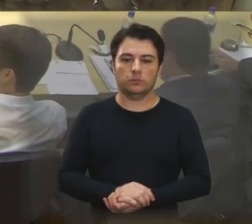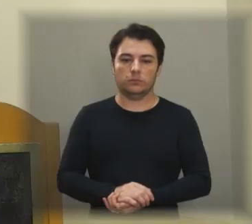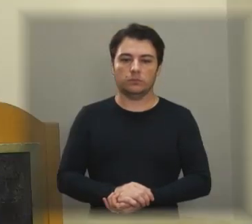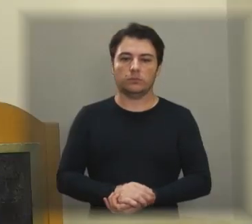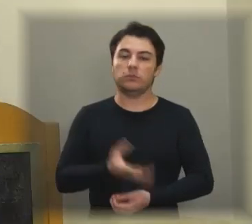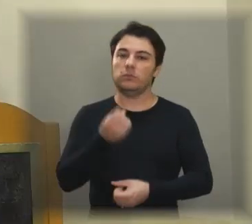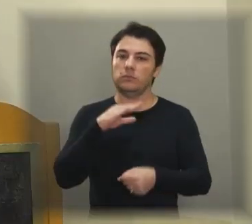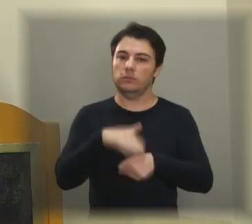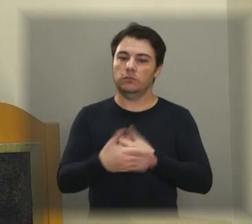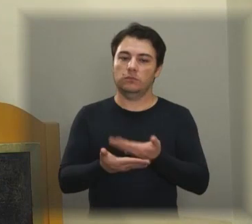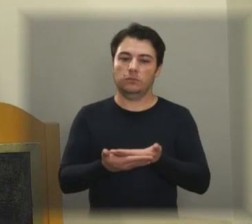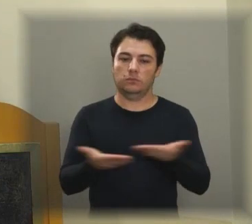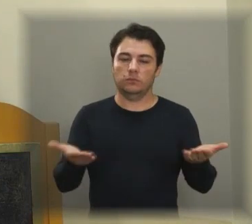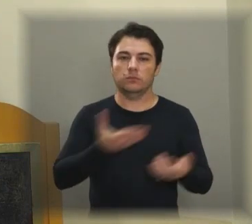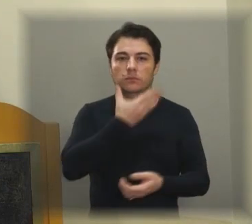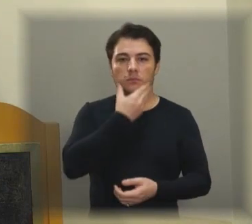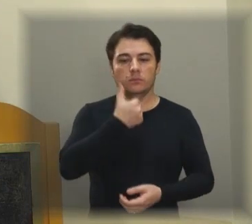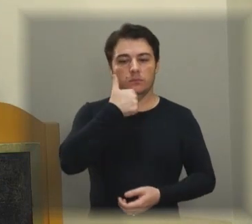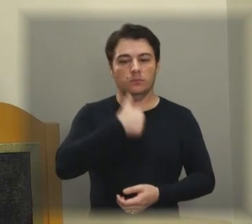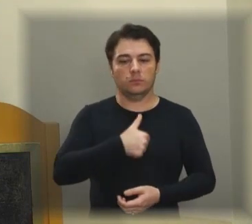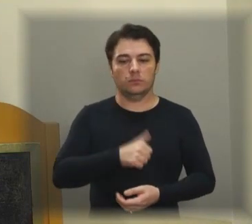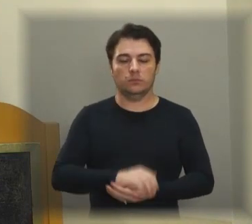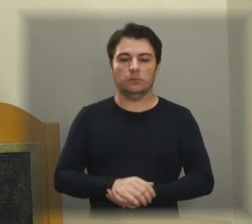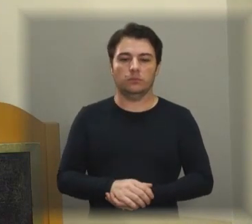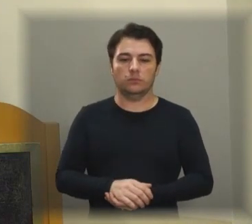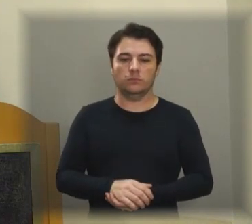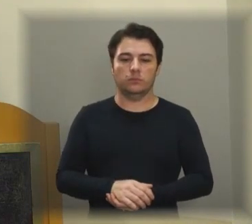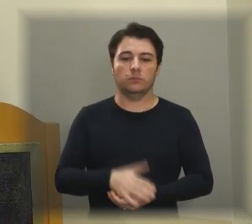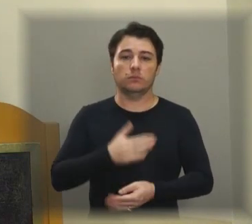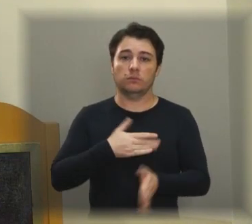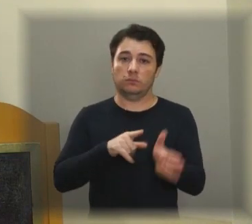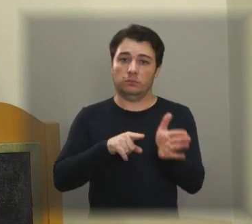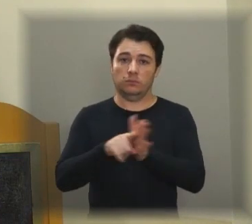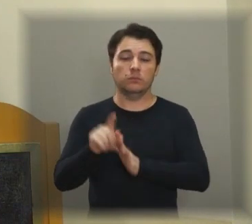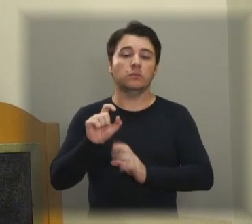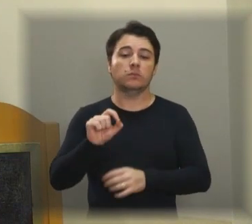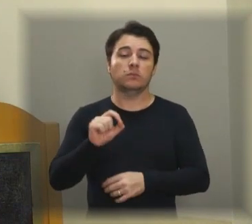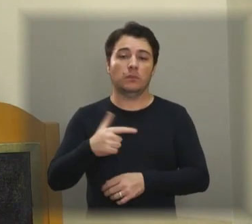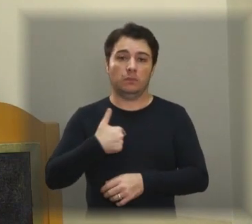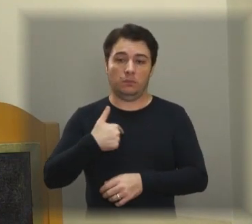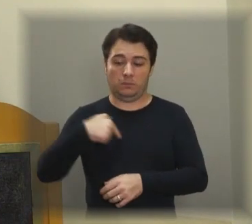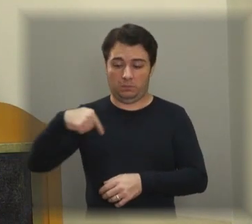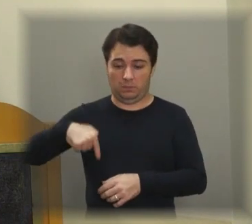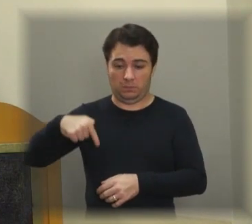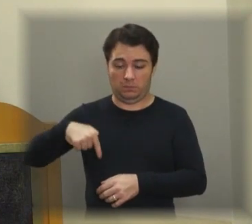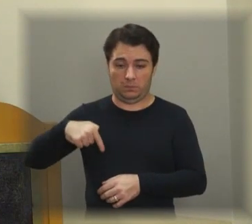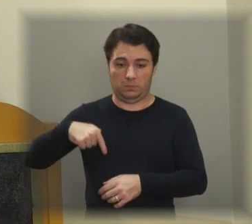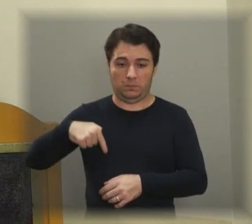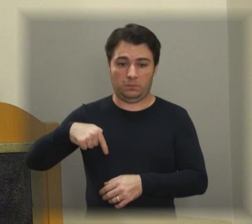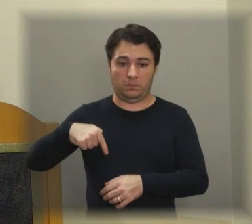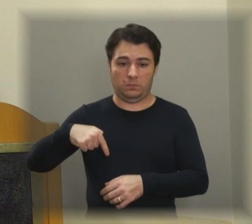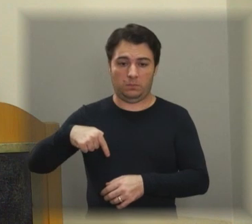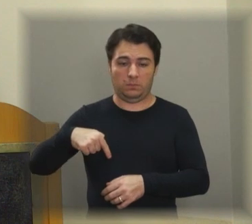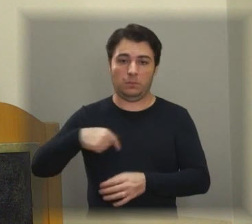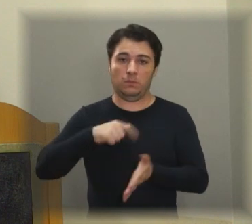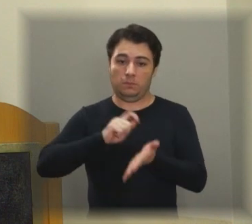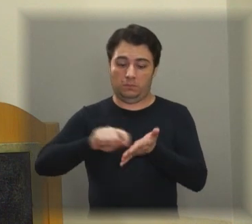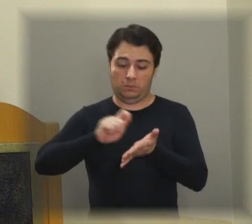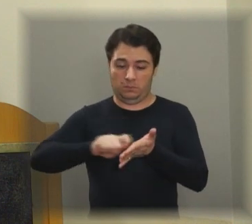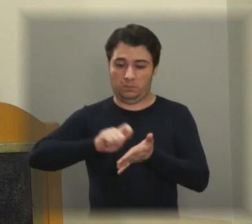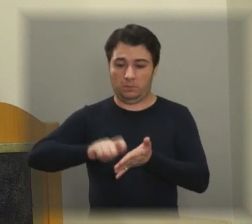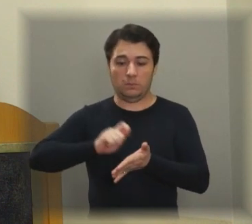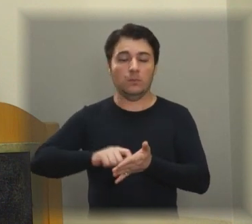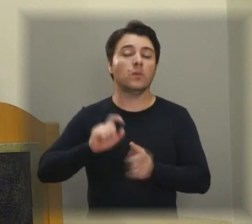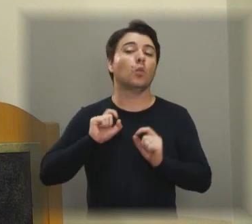Oi boa noite a todos que a todas um questionamento que eu tava aqui na marcando